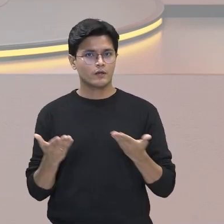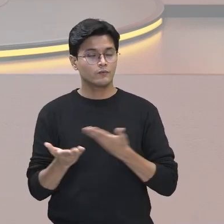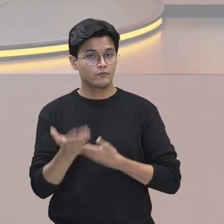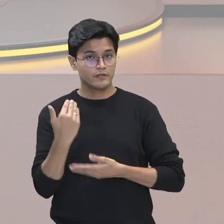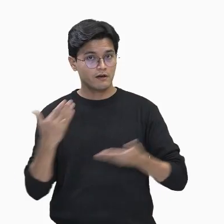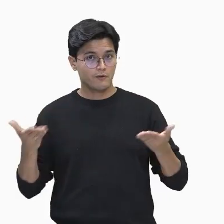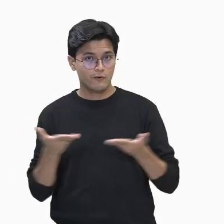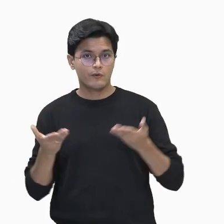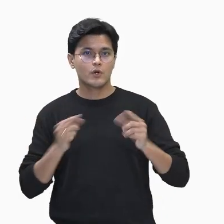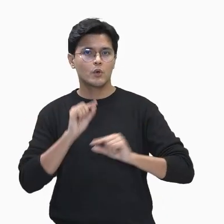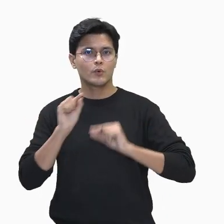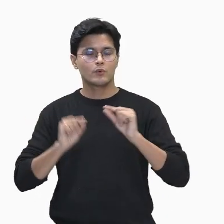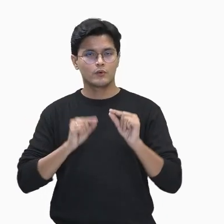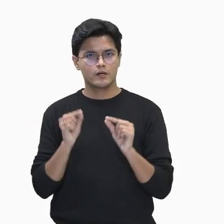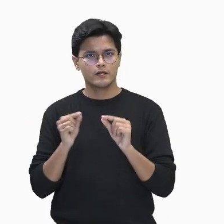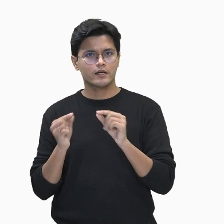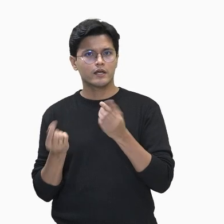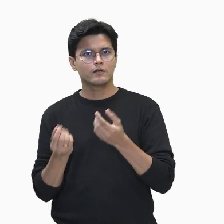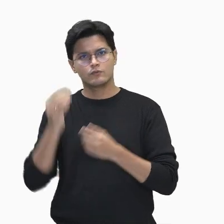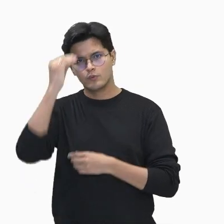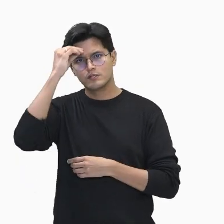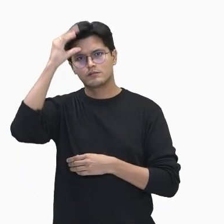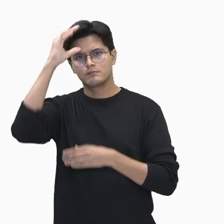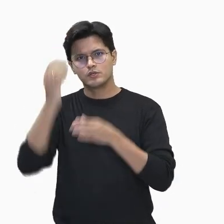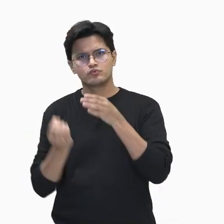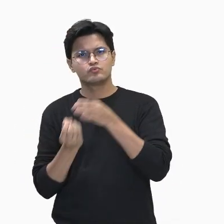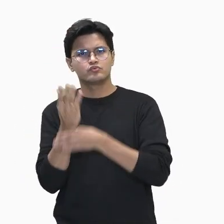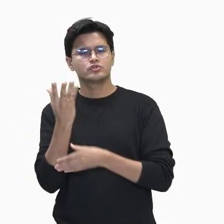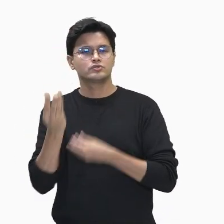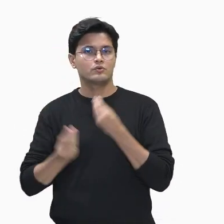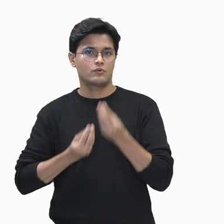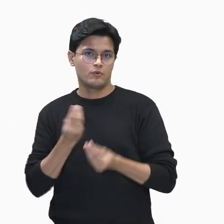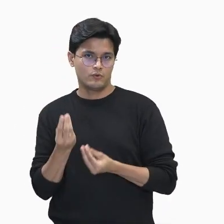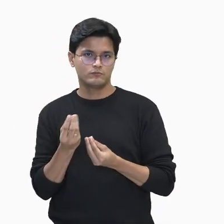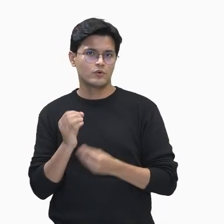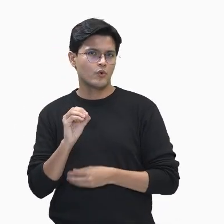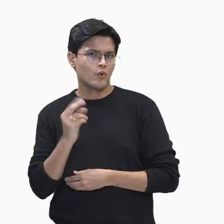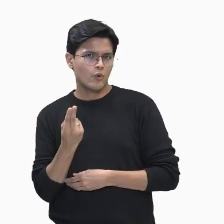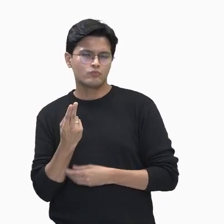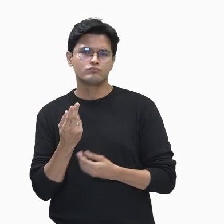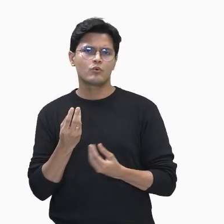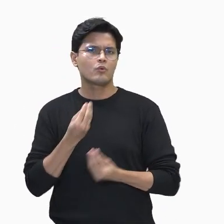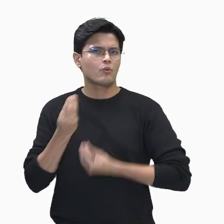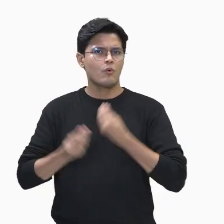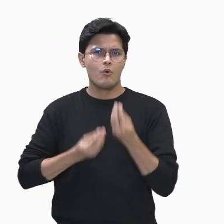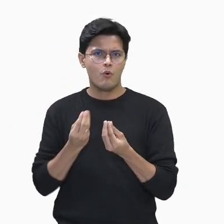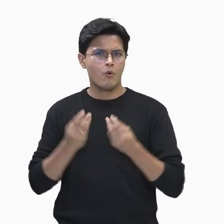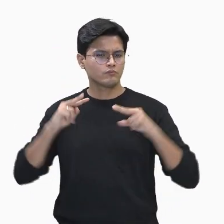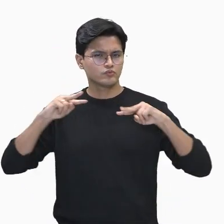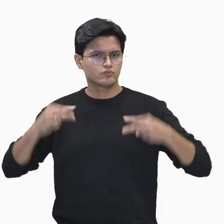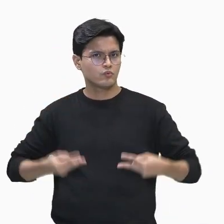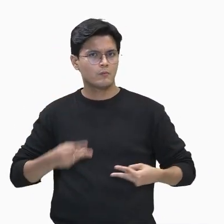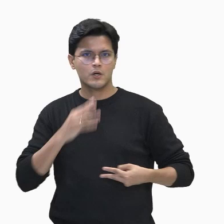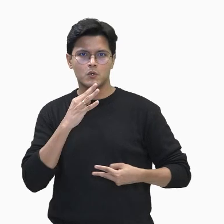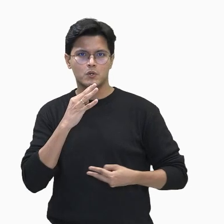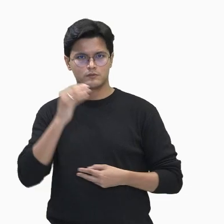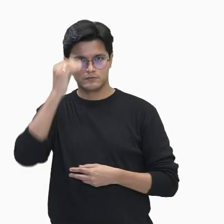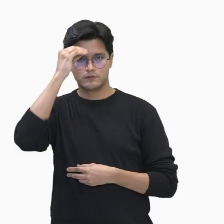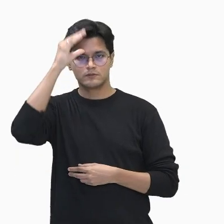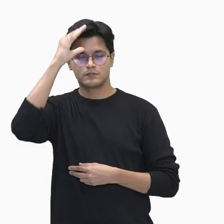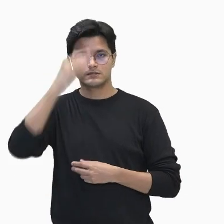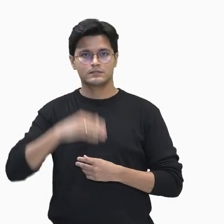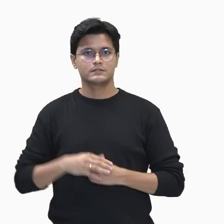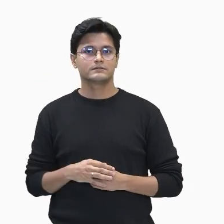agora a gente vai ver qual é a fonte do conhecimento, ou como conhecemos. Olha só que interessante, né? Então, o